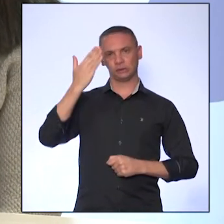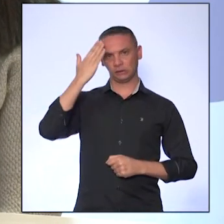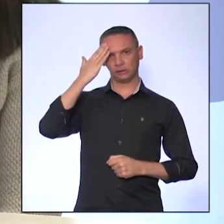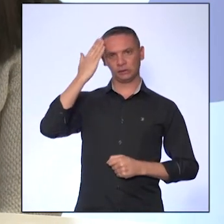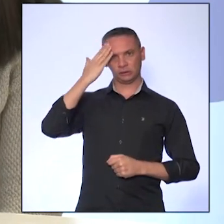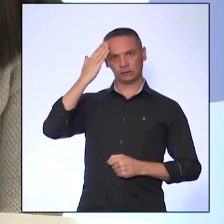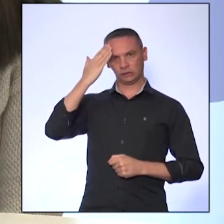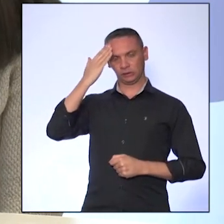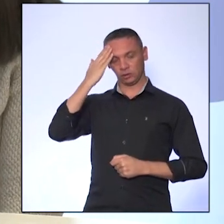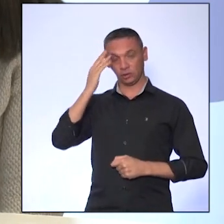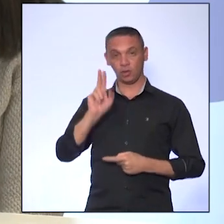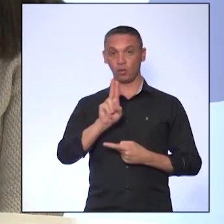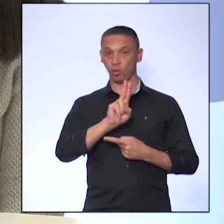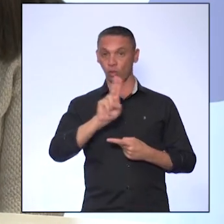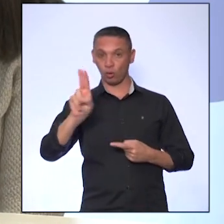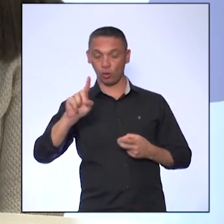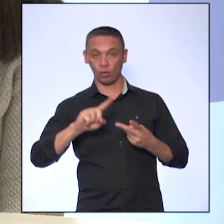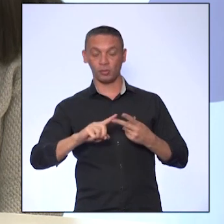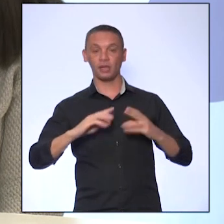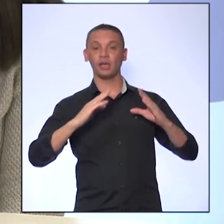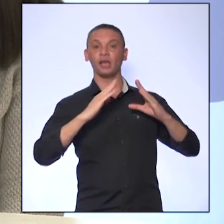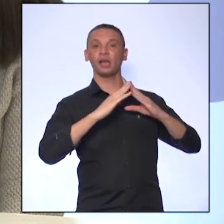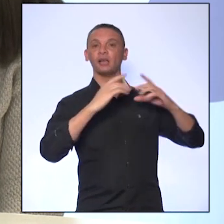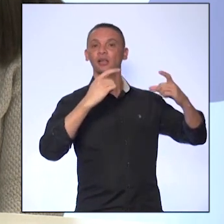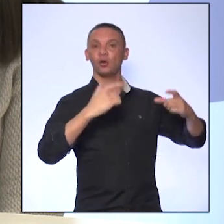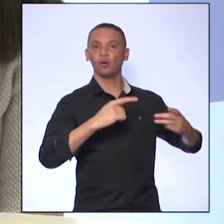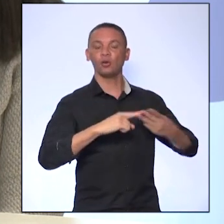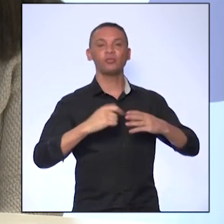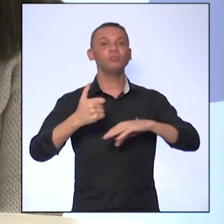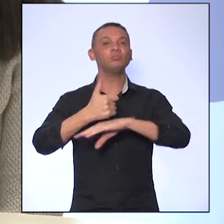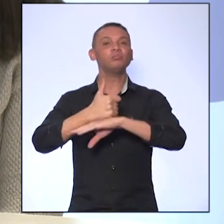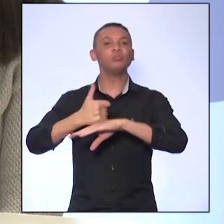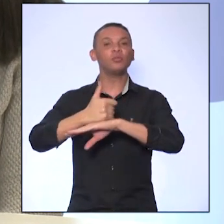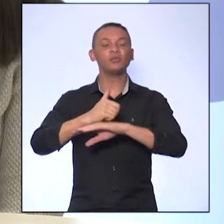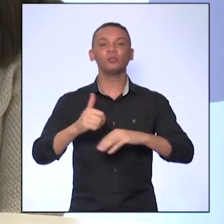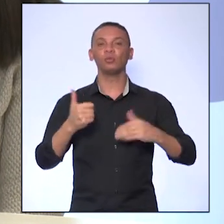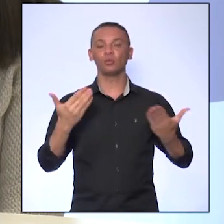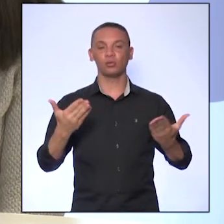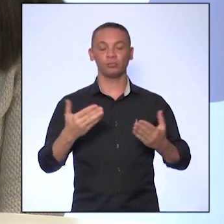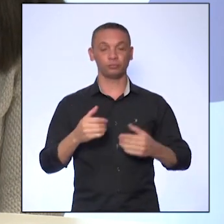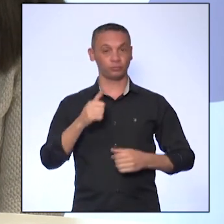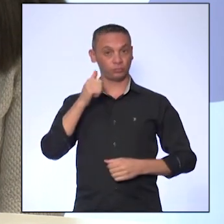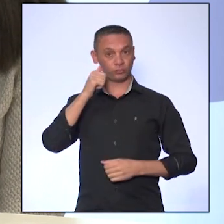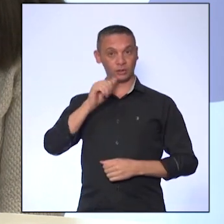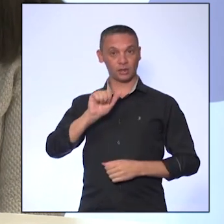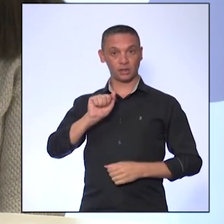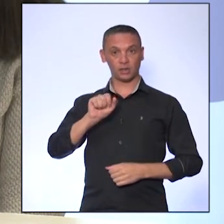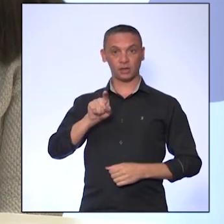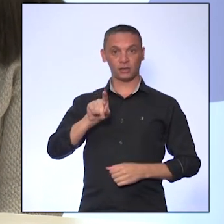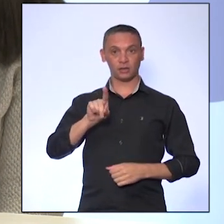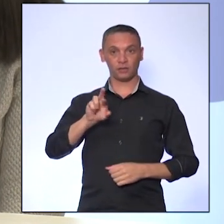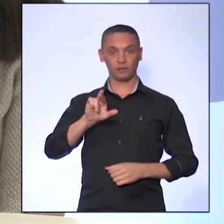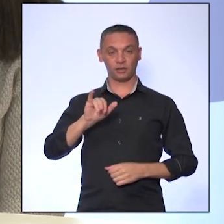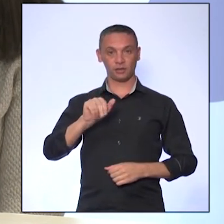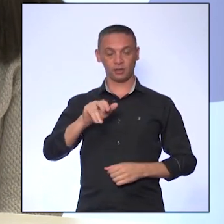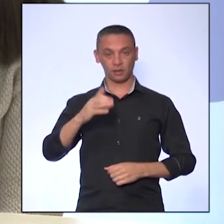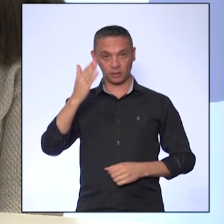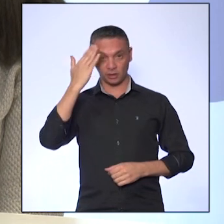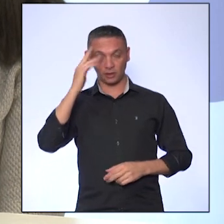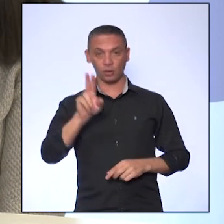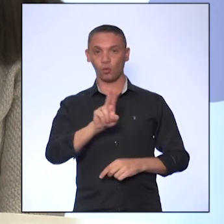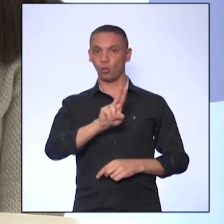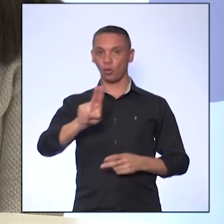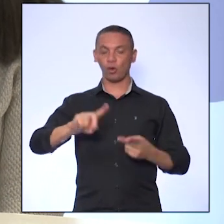né? O nome, onde mora e a profissão. A Adriane também entendeu o nome,